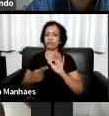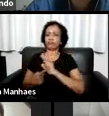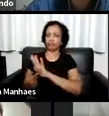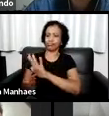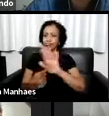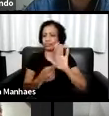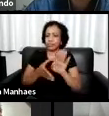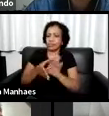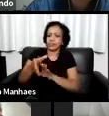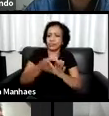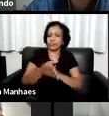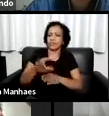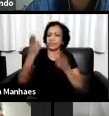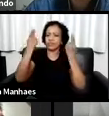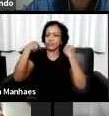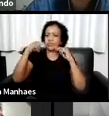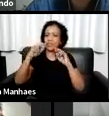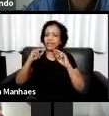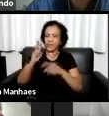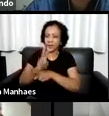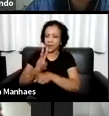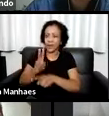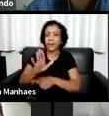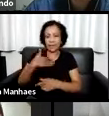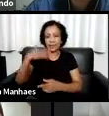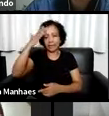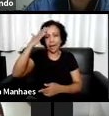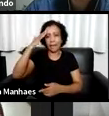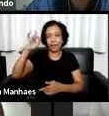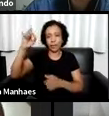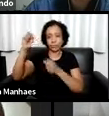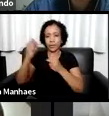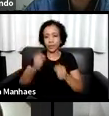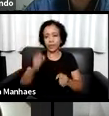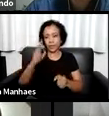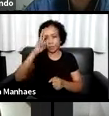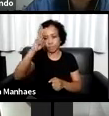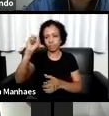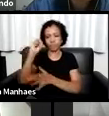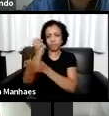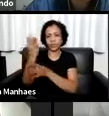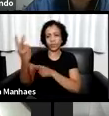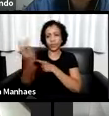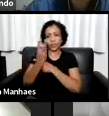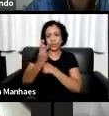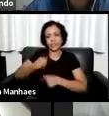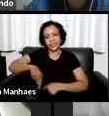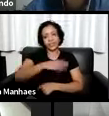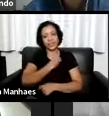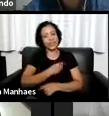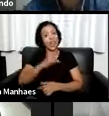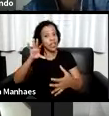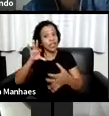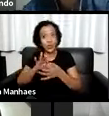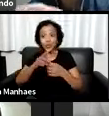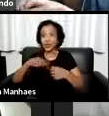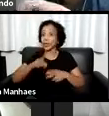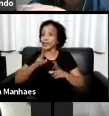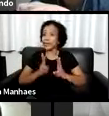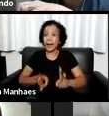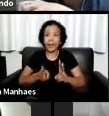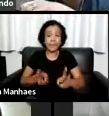é a nossa fortaleza, o nosso Deus é um socorro bem presente na angústia, e Ele está com a gente. Não é apenas uma